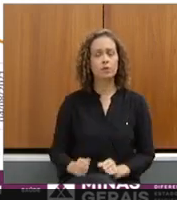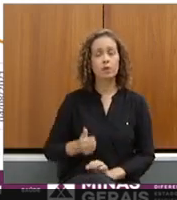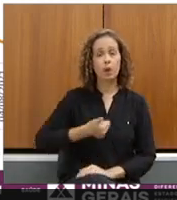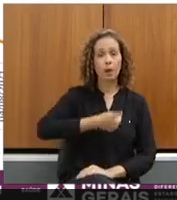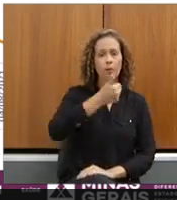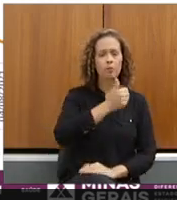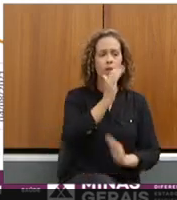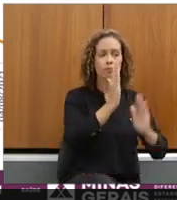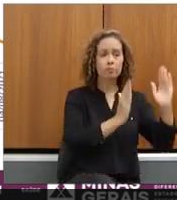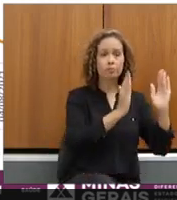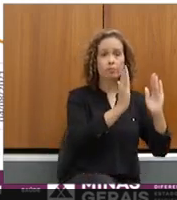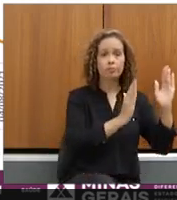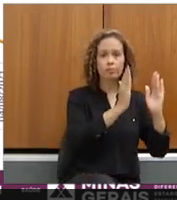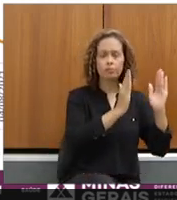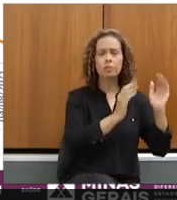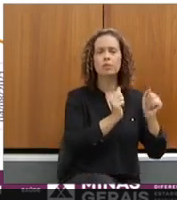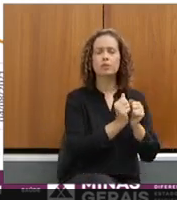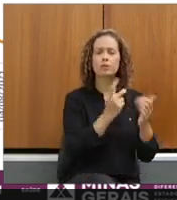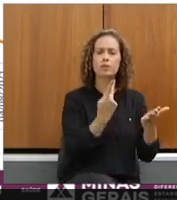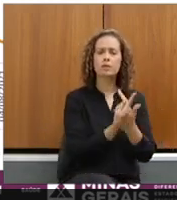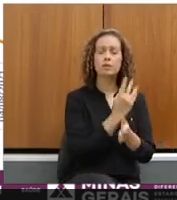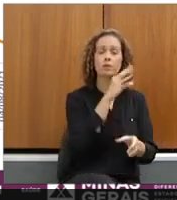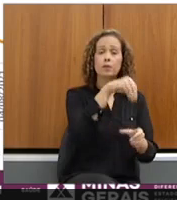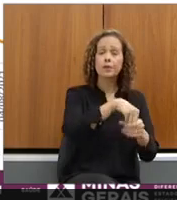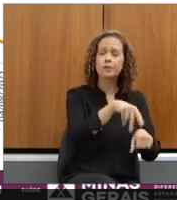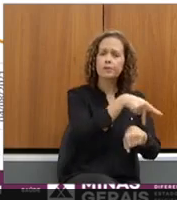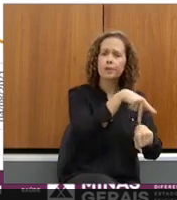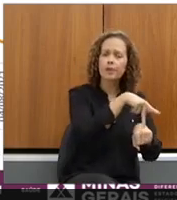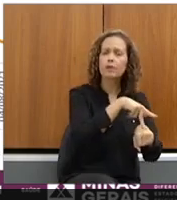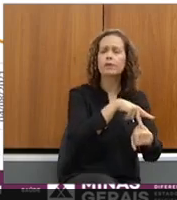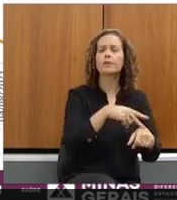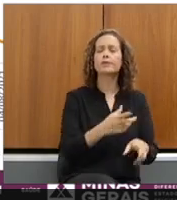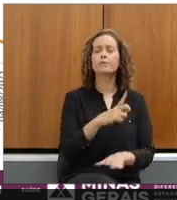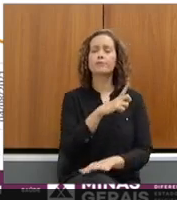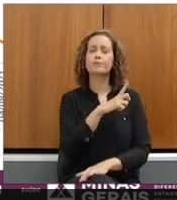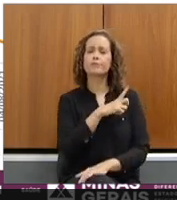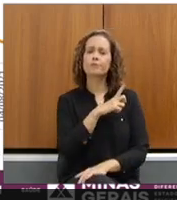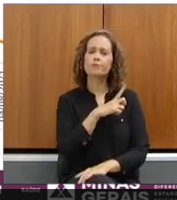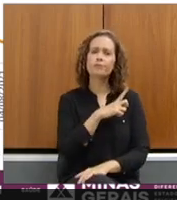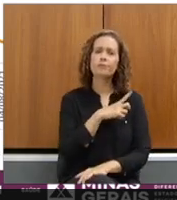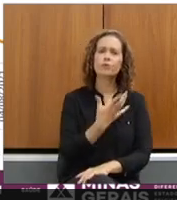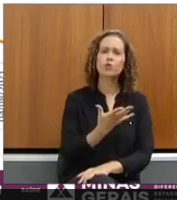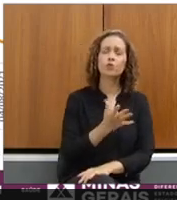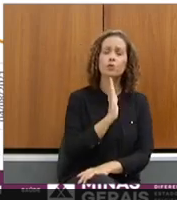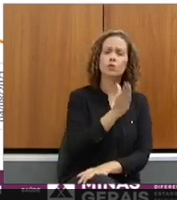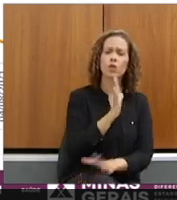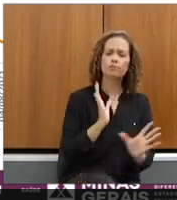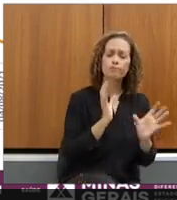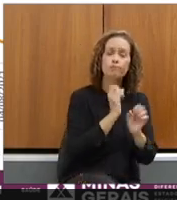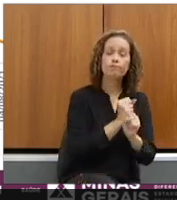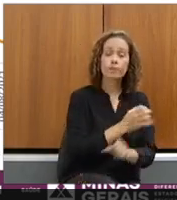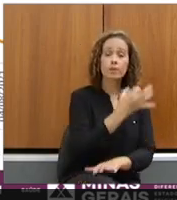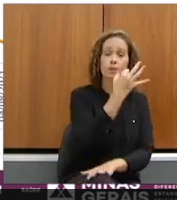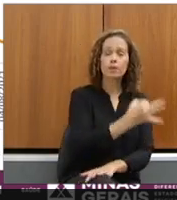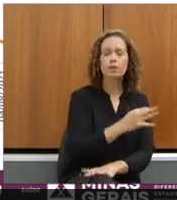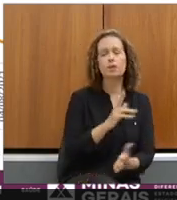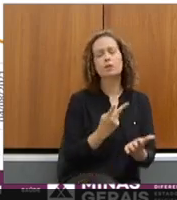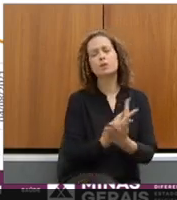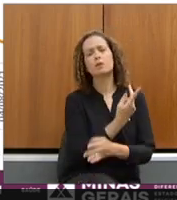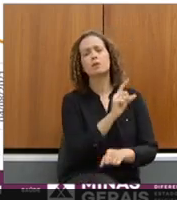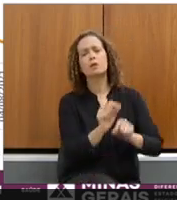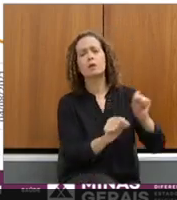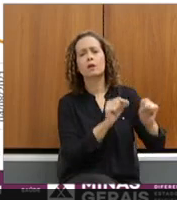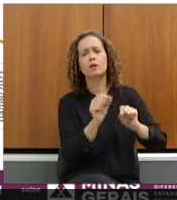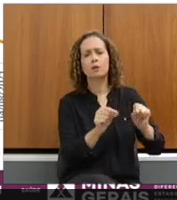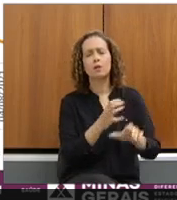separa que estava circulando no país e que nós temos uma projeção muito definida e o que aconteceu foi